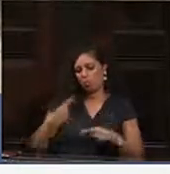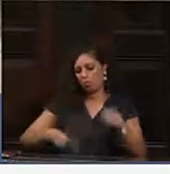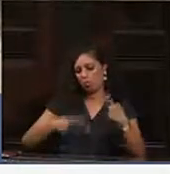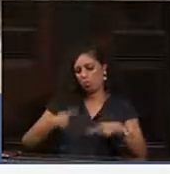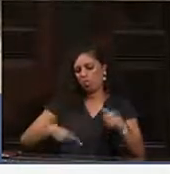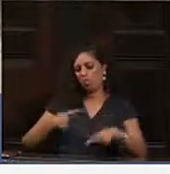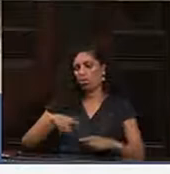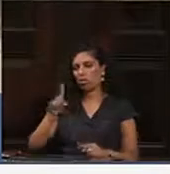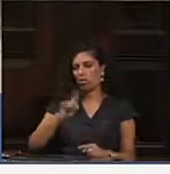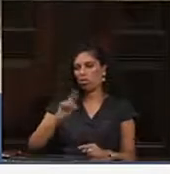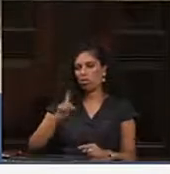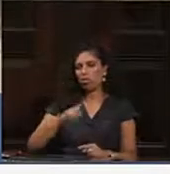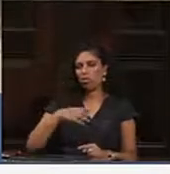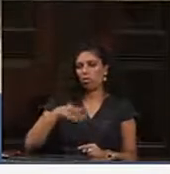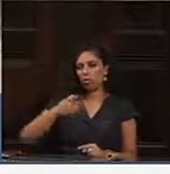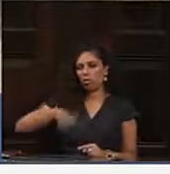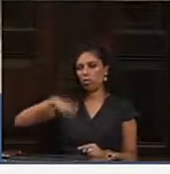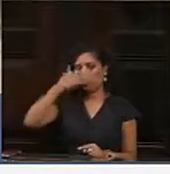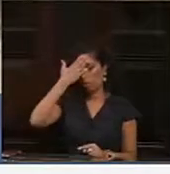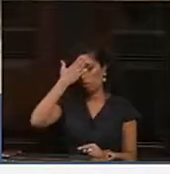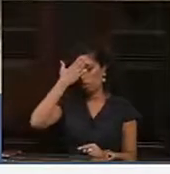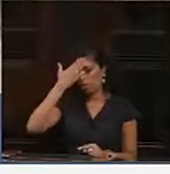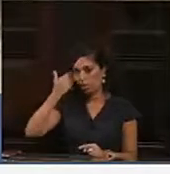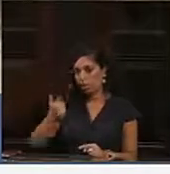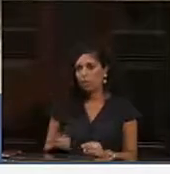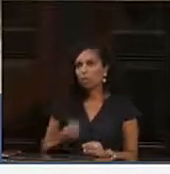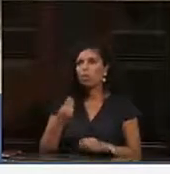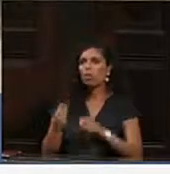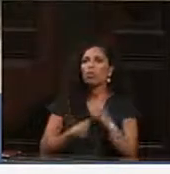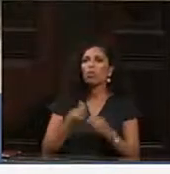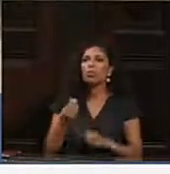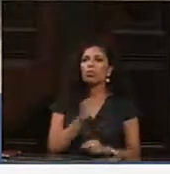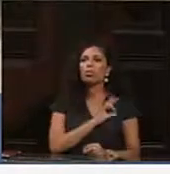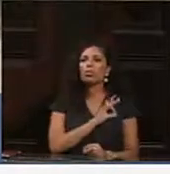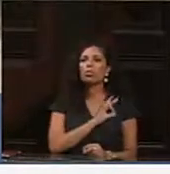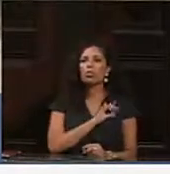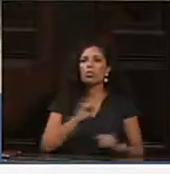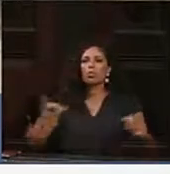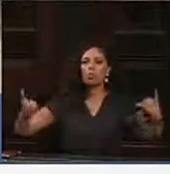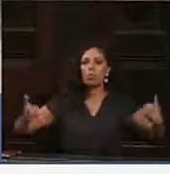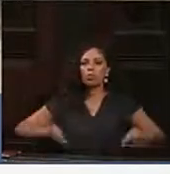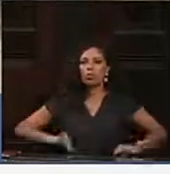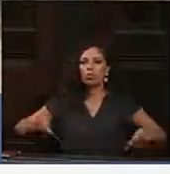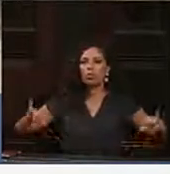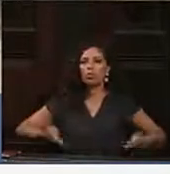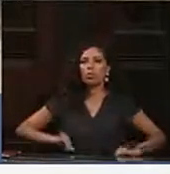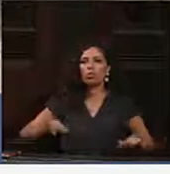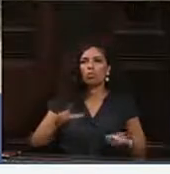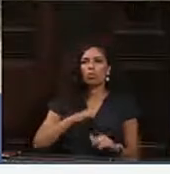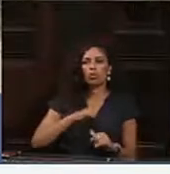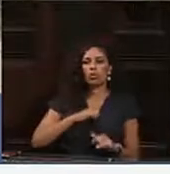fazendo politicagem. É porque a gente sabe como que o policial sofre na pele você ser escalado